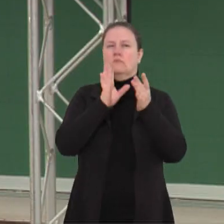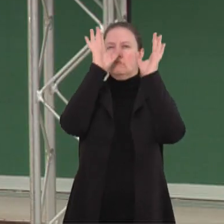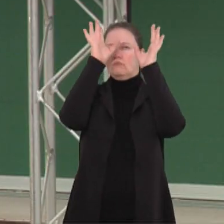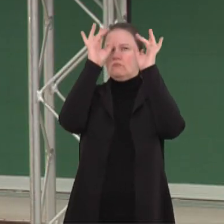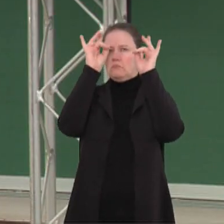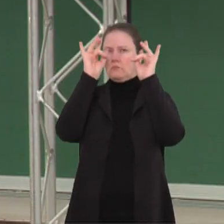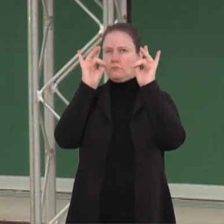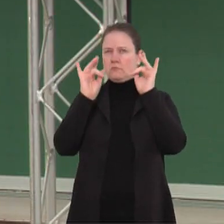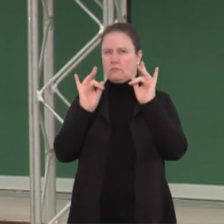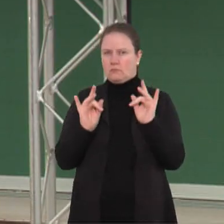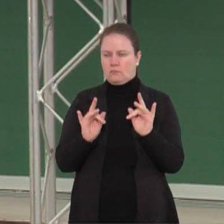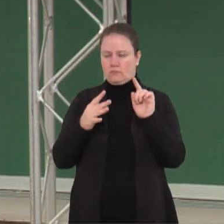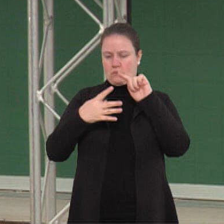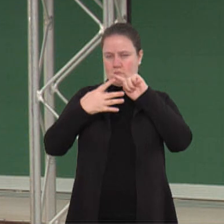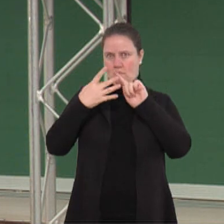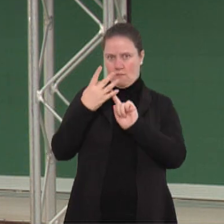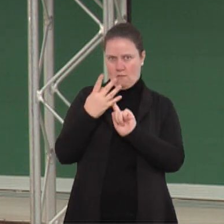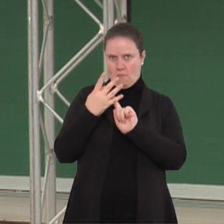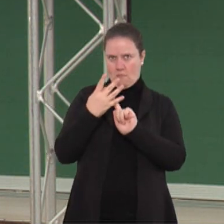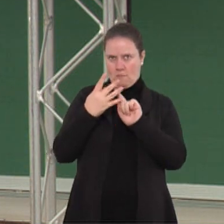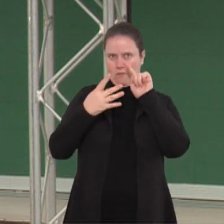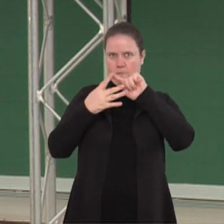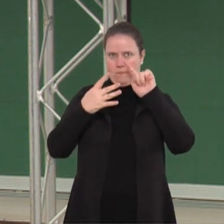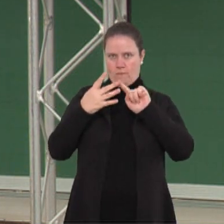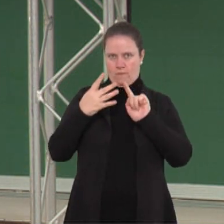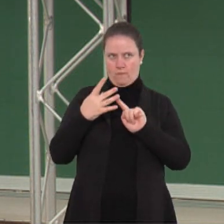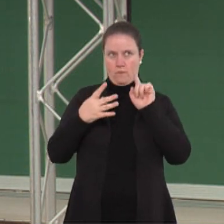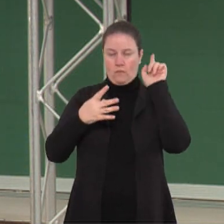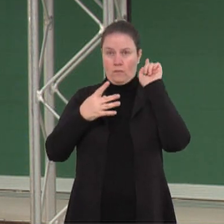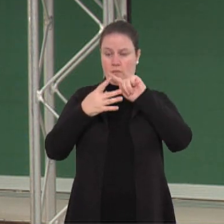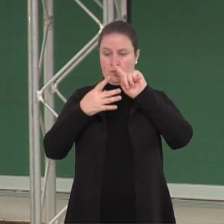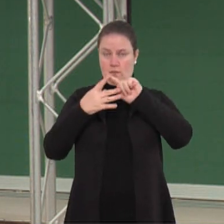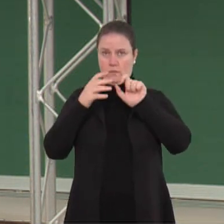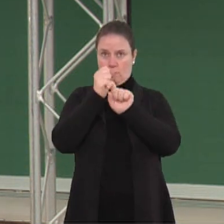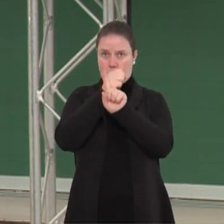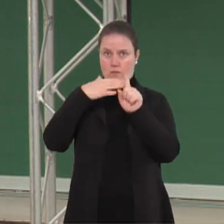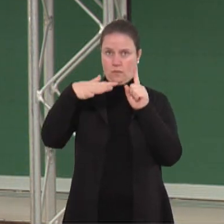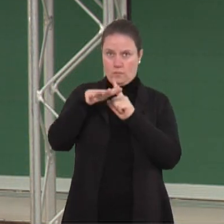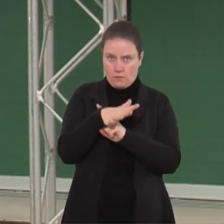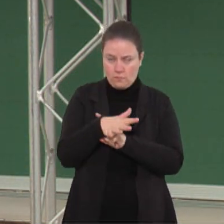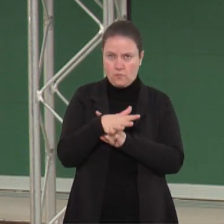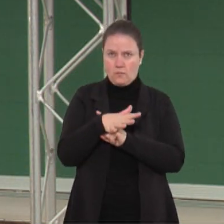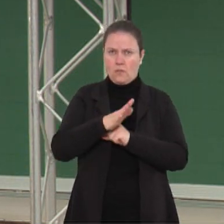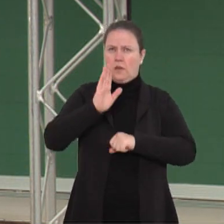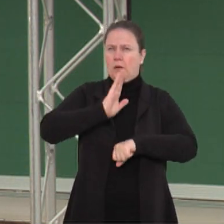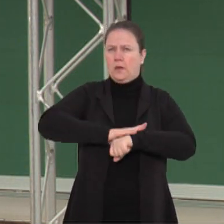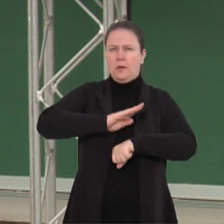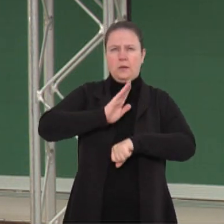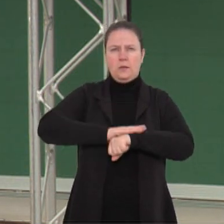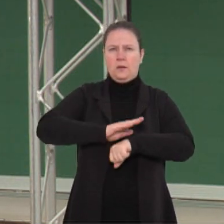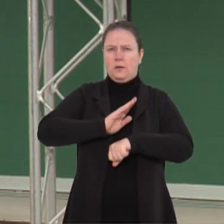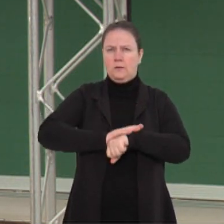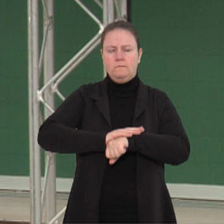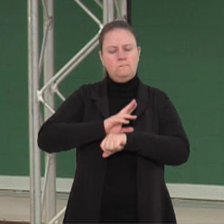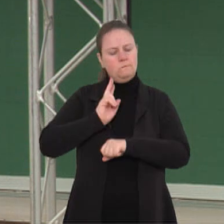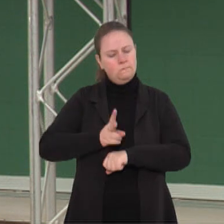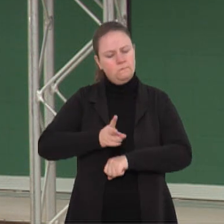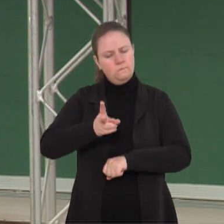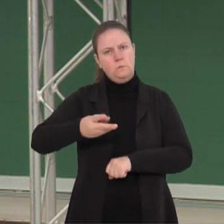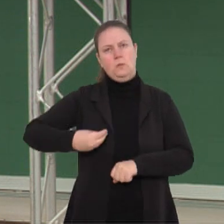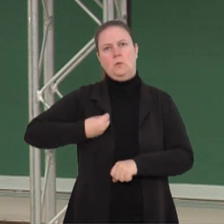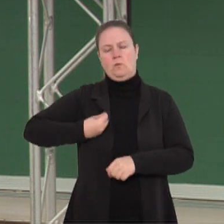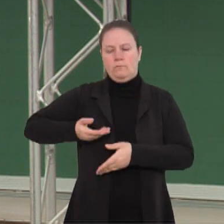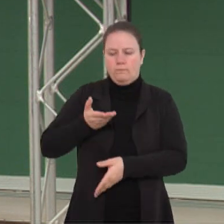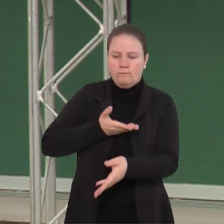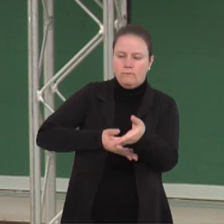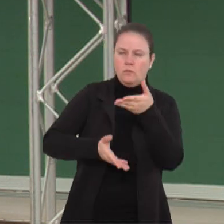um pouquinho esses 4 itens. A sociedade. Nós estamos o tempo todo em sociedade.